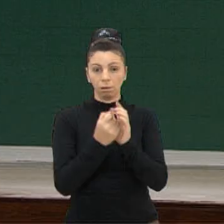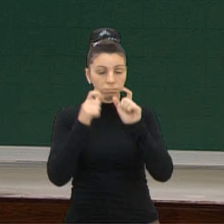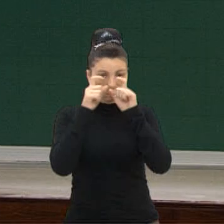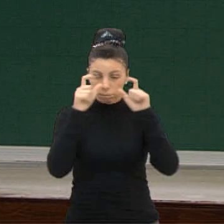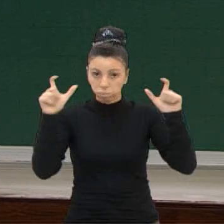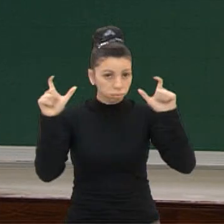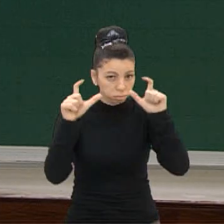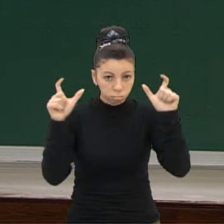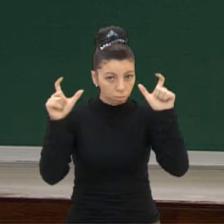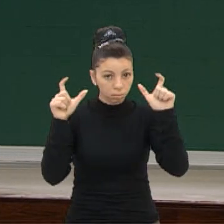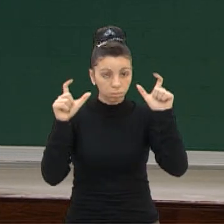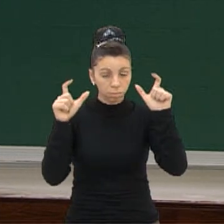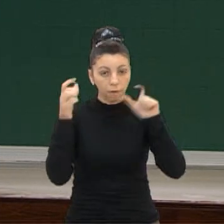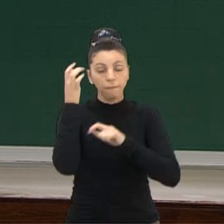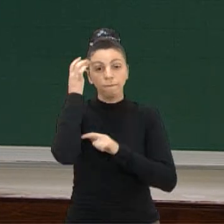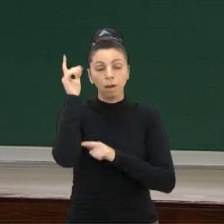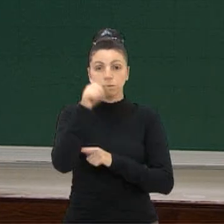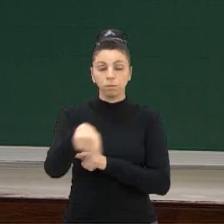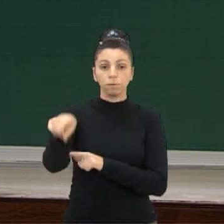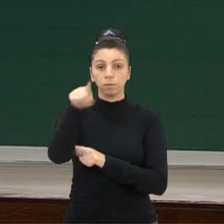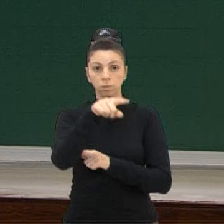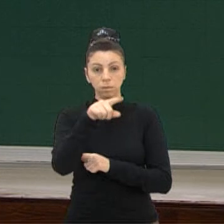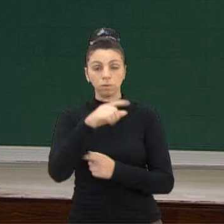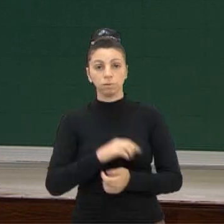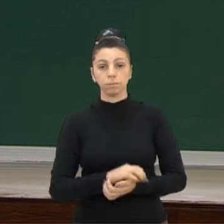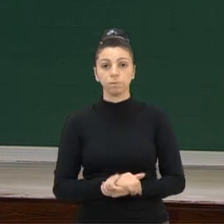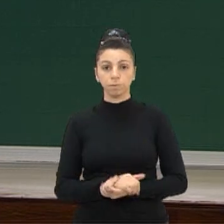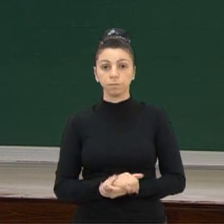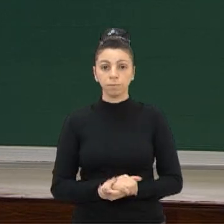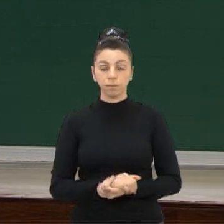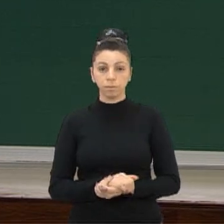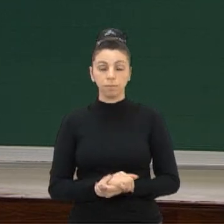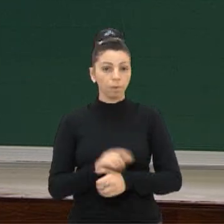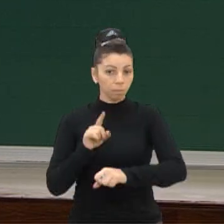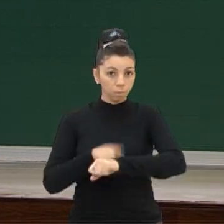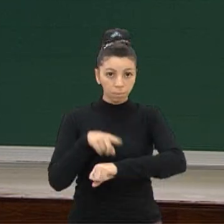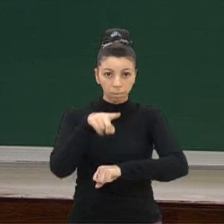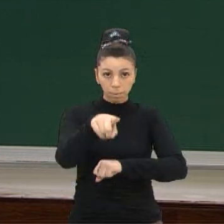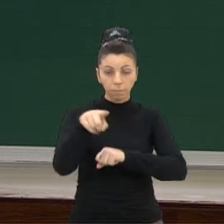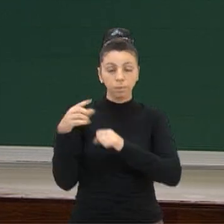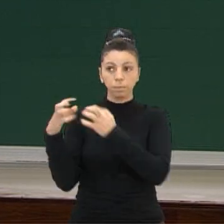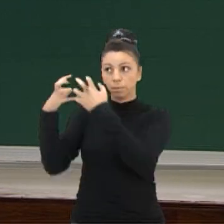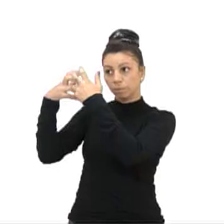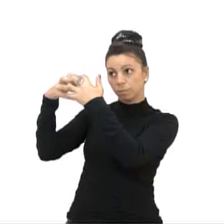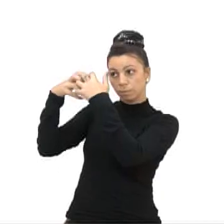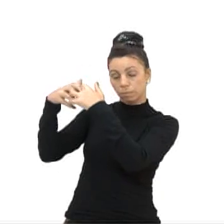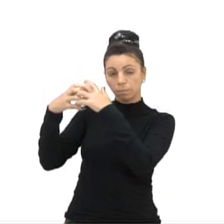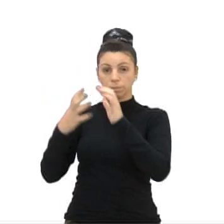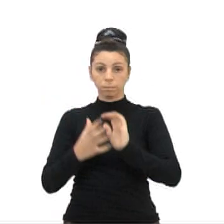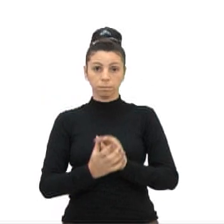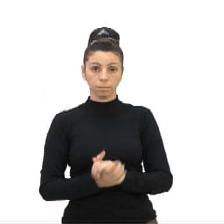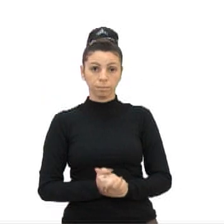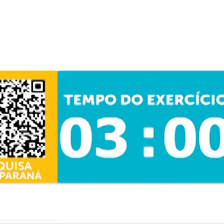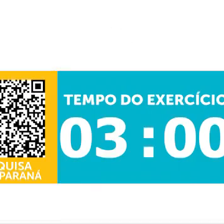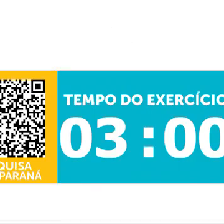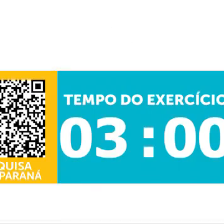para facilitar aí a visualização. Então, um tempinho aí para vocês fazerem esse exercício.